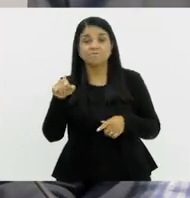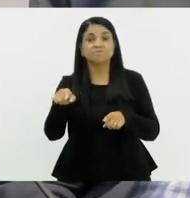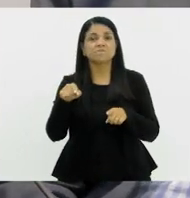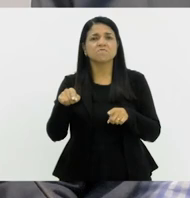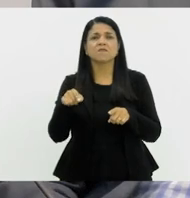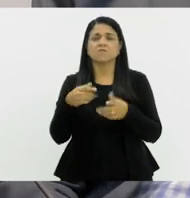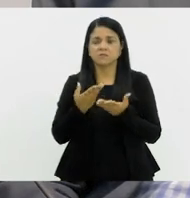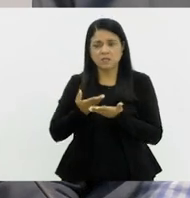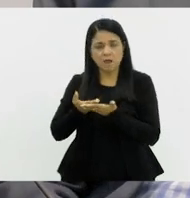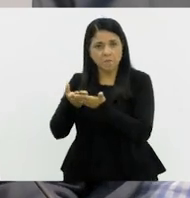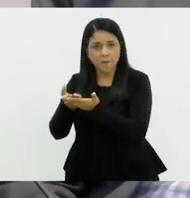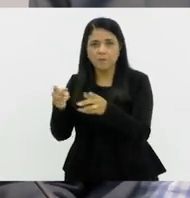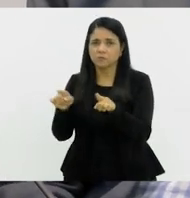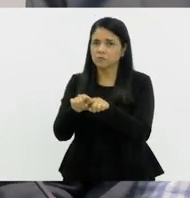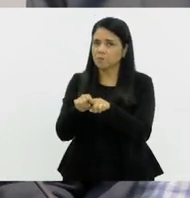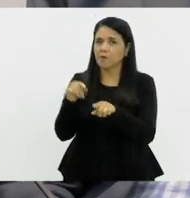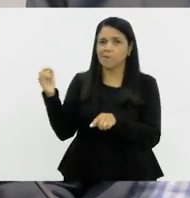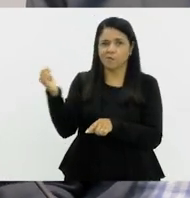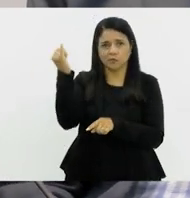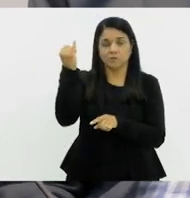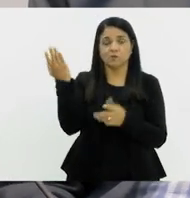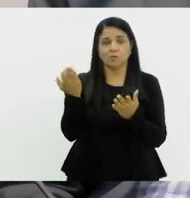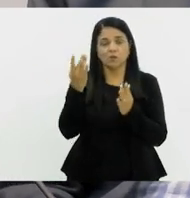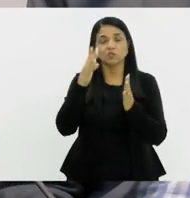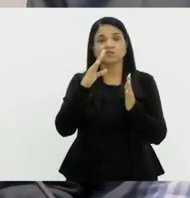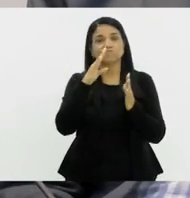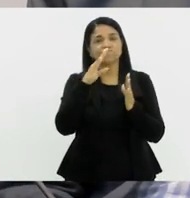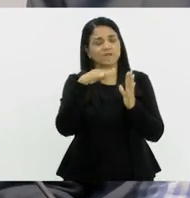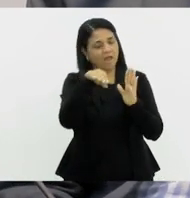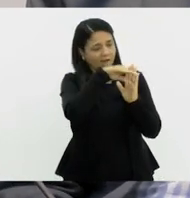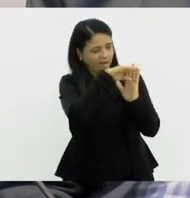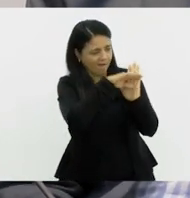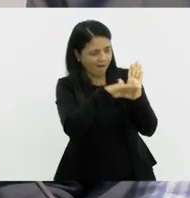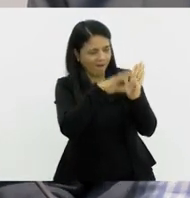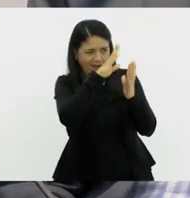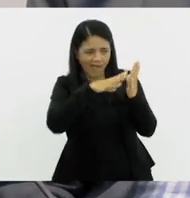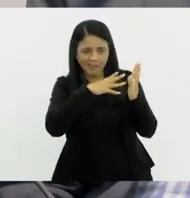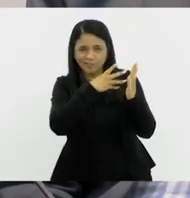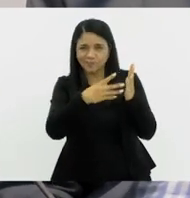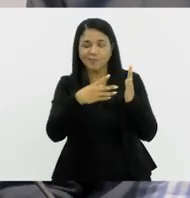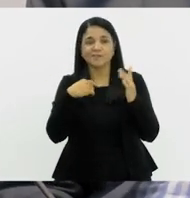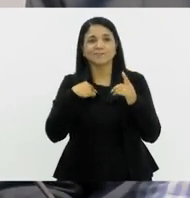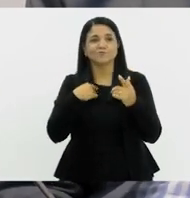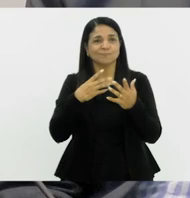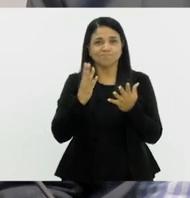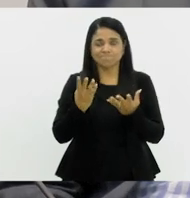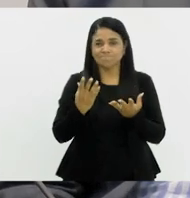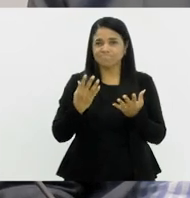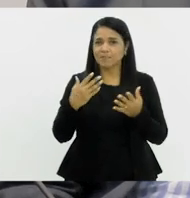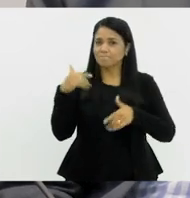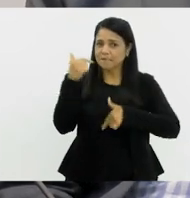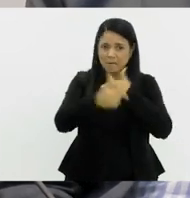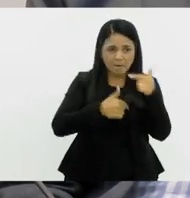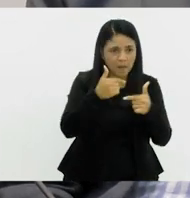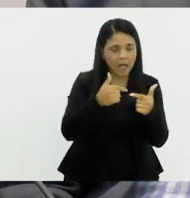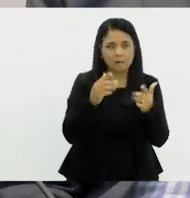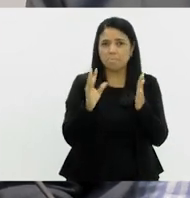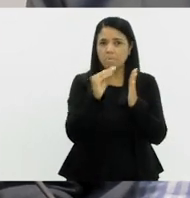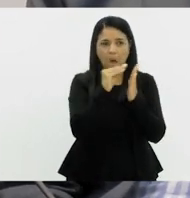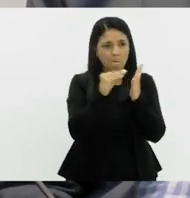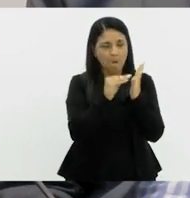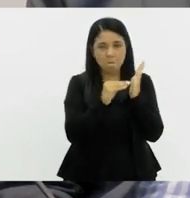nós estamos aqui com as nossas agendas todas atravessadas. Eu vim correndo, que acabei de fazer a